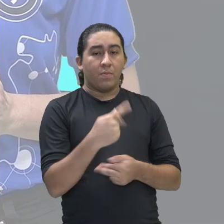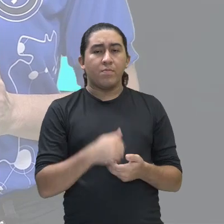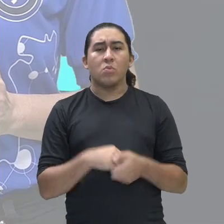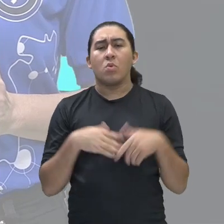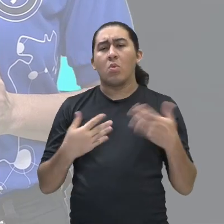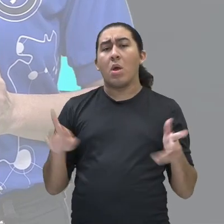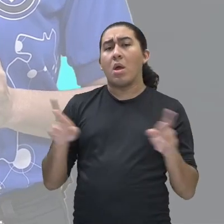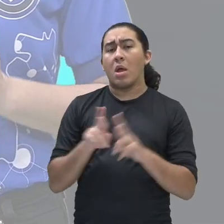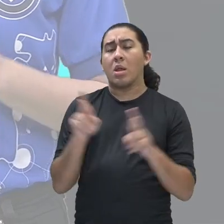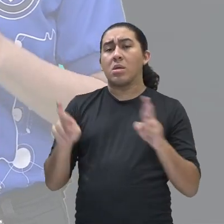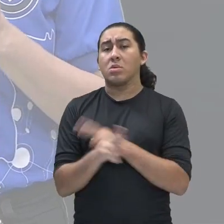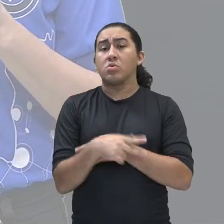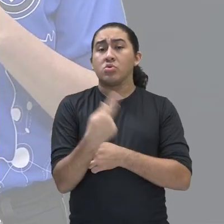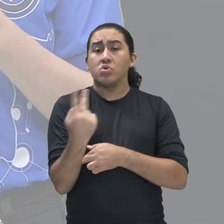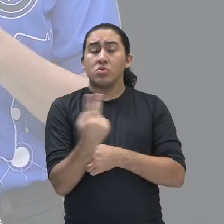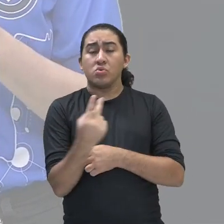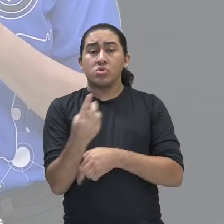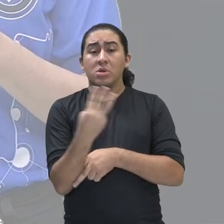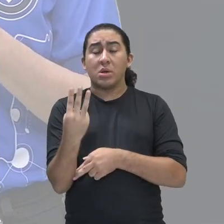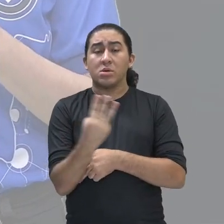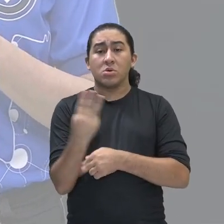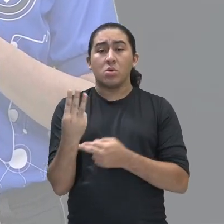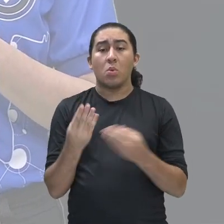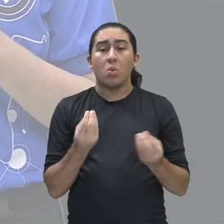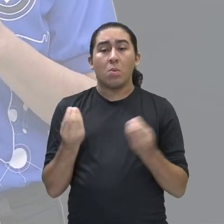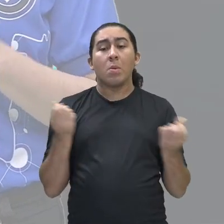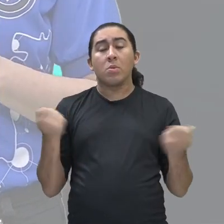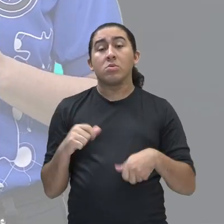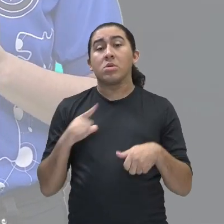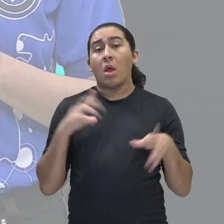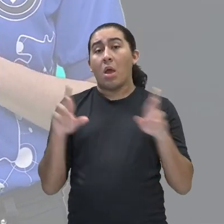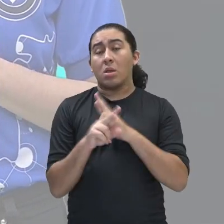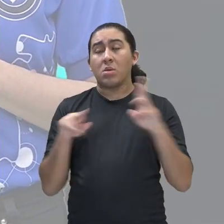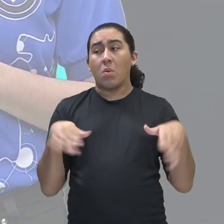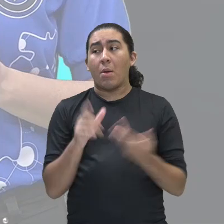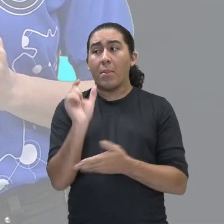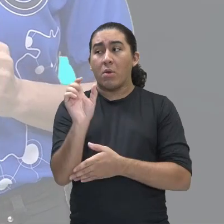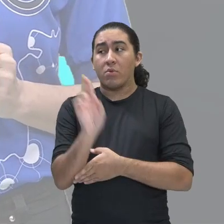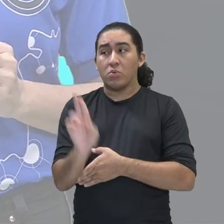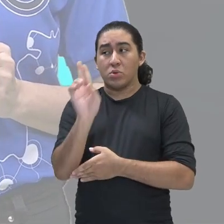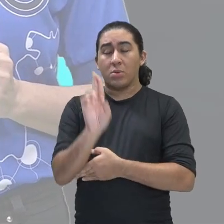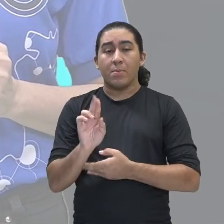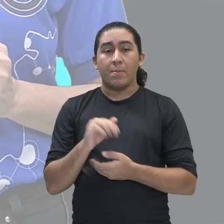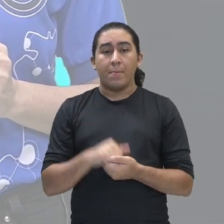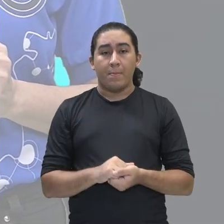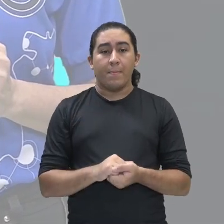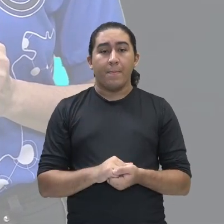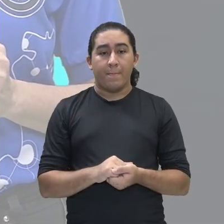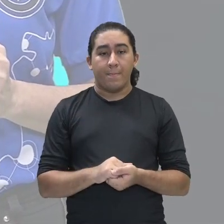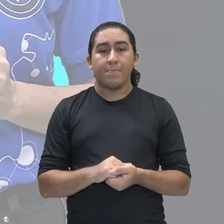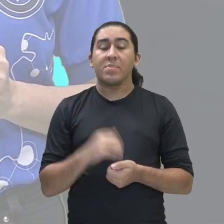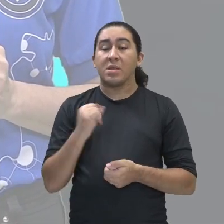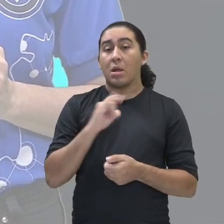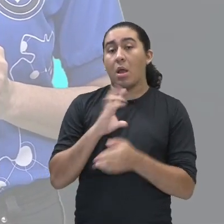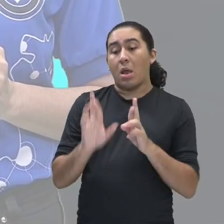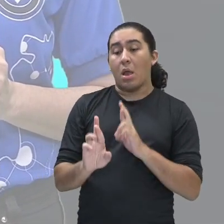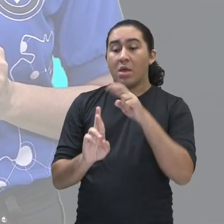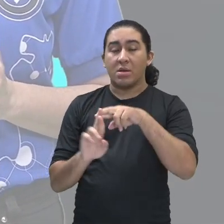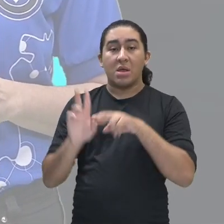eu sou casado ou casada, você diz, I'm married. I'm married. Eu sou casado, eu sou casada.